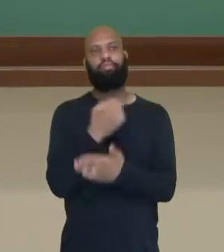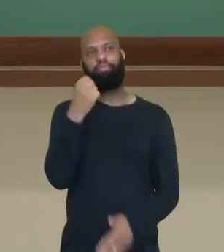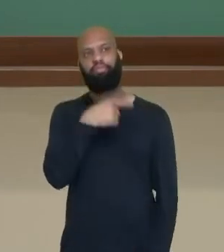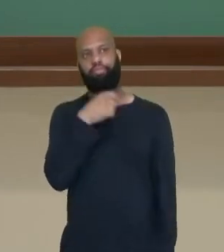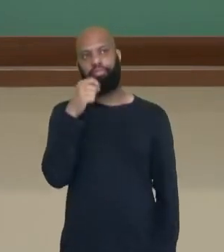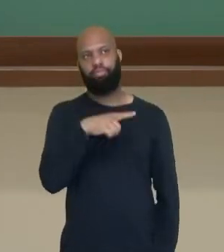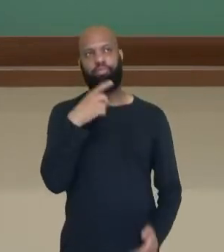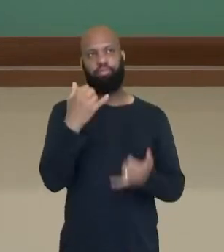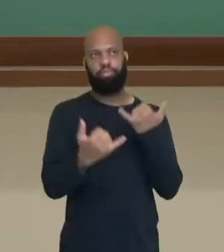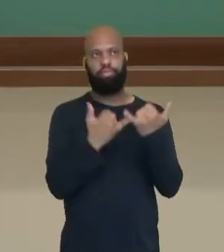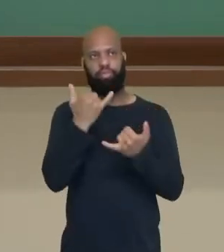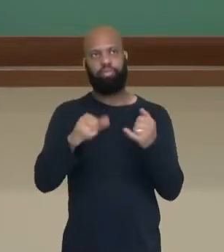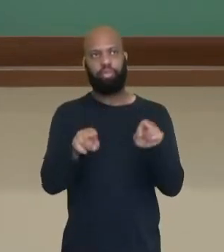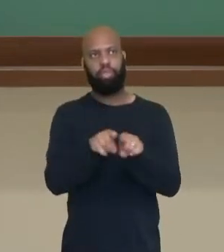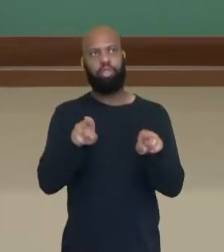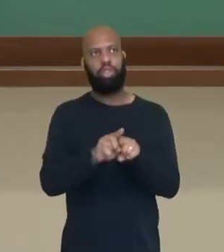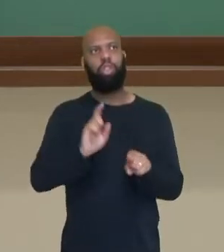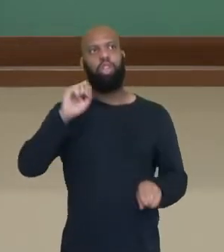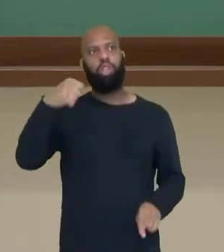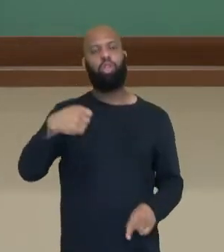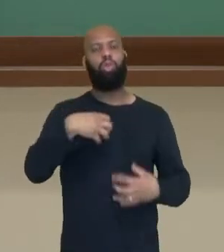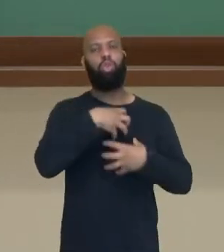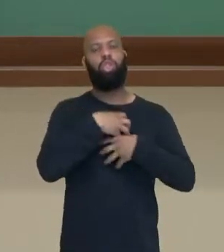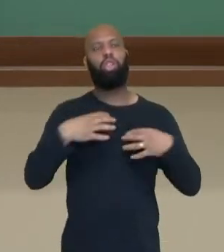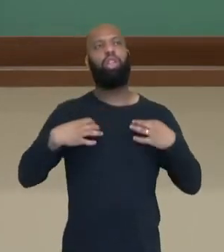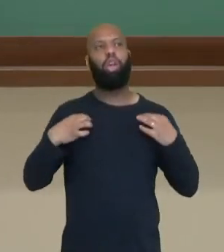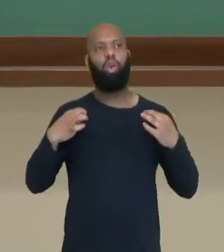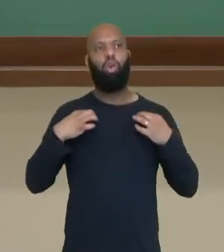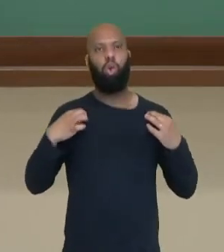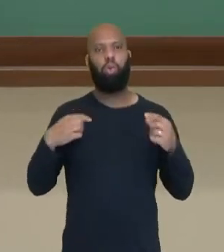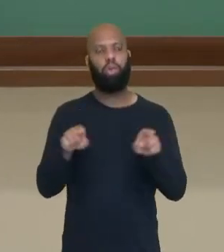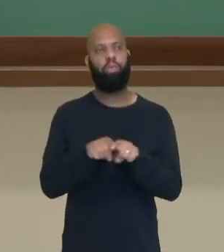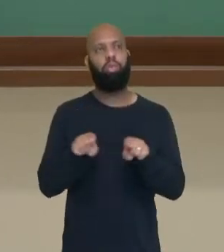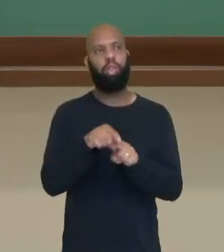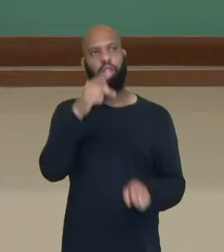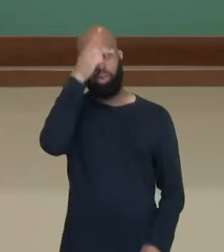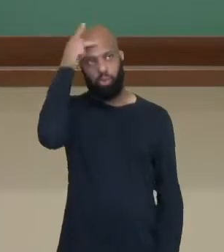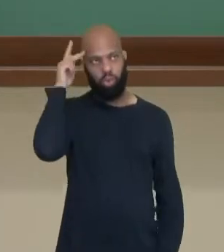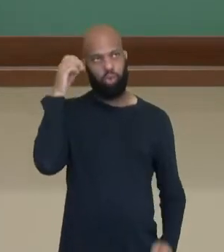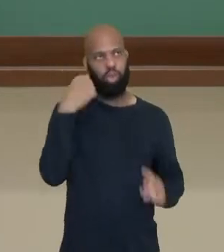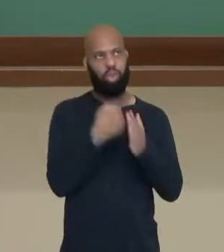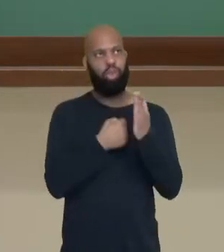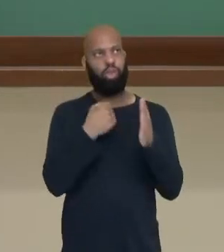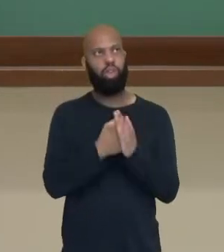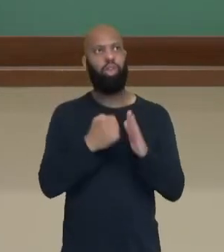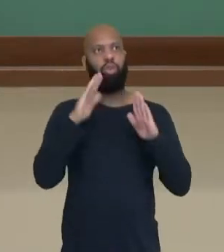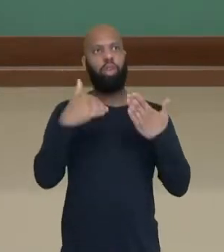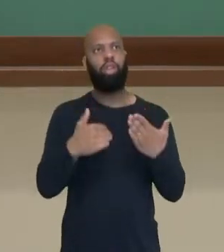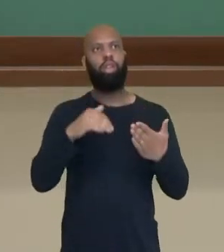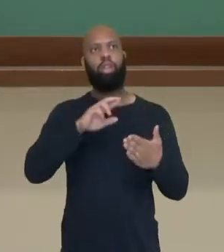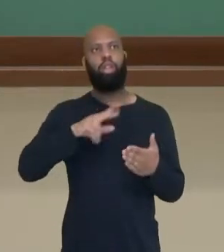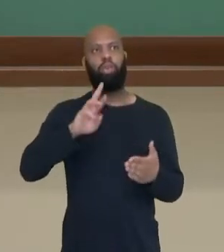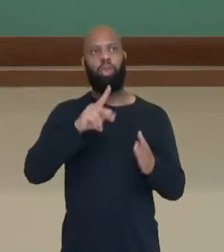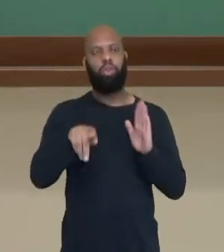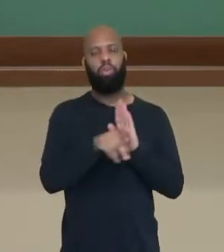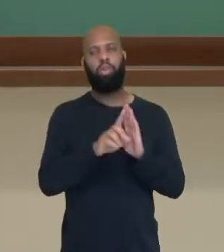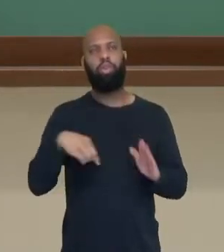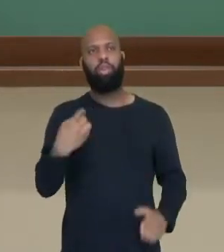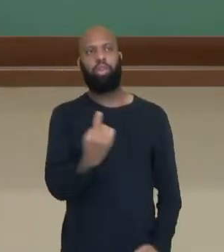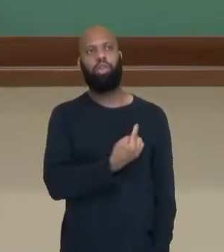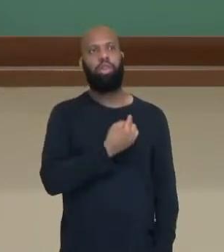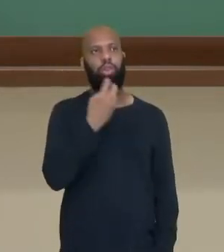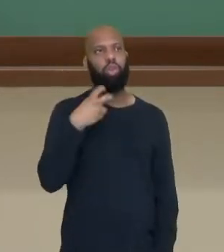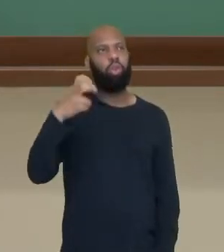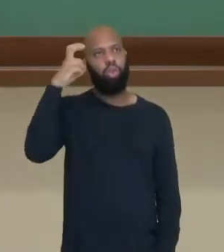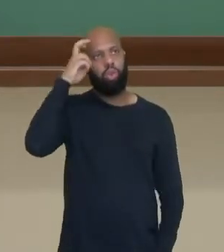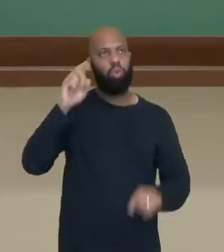alguma brincadeira sobre a vestimenta desse lutador de sumô. E por mais que não faça parte da nossa cultura,